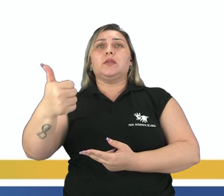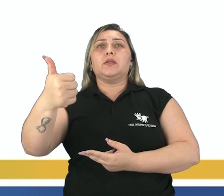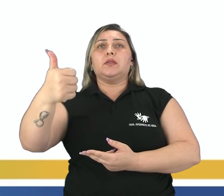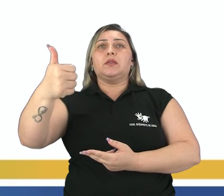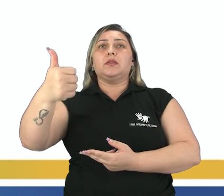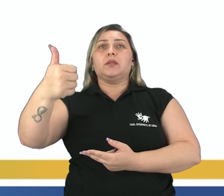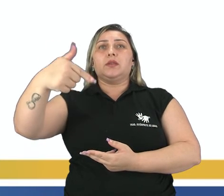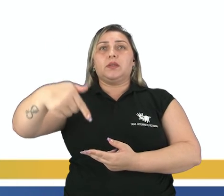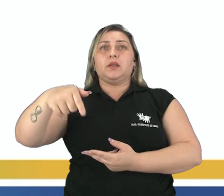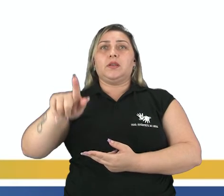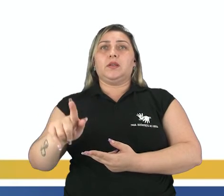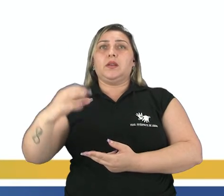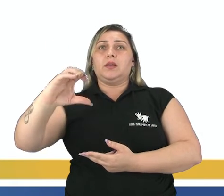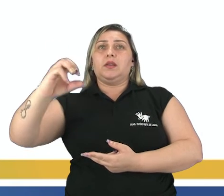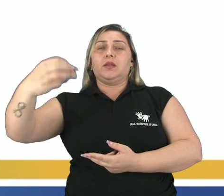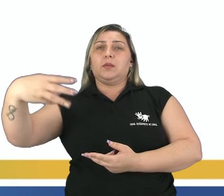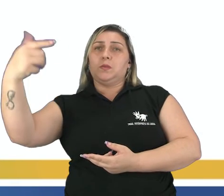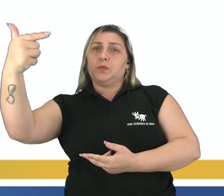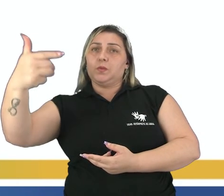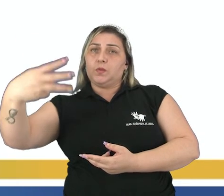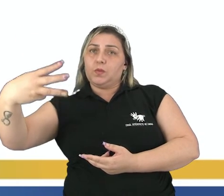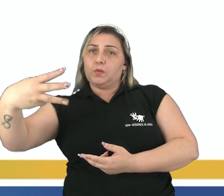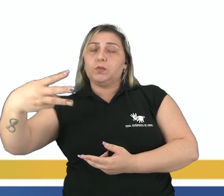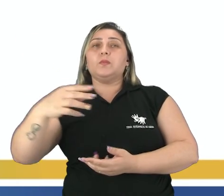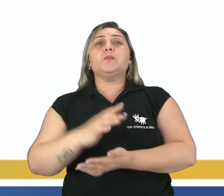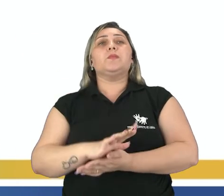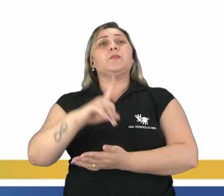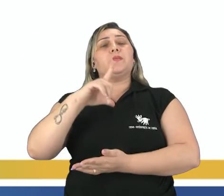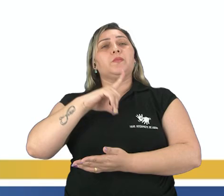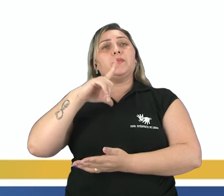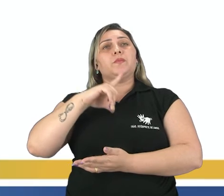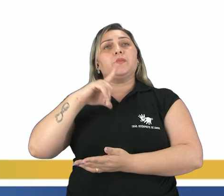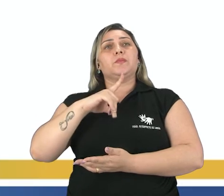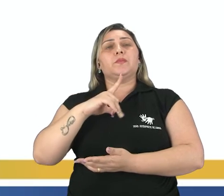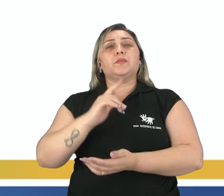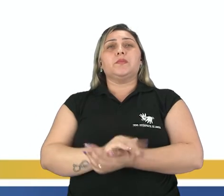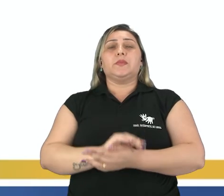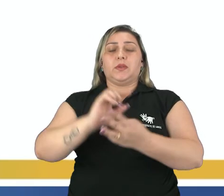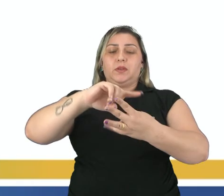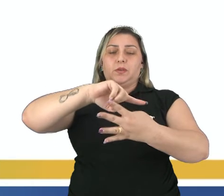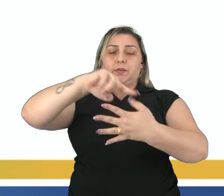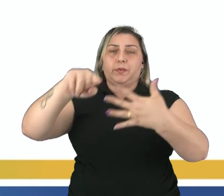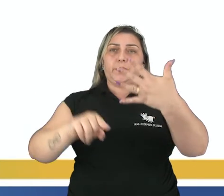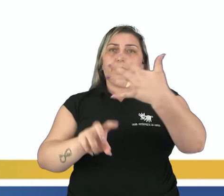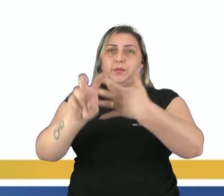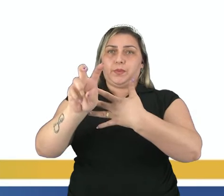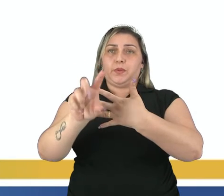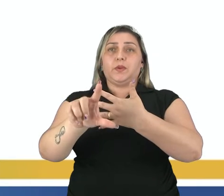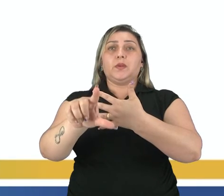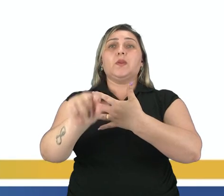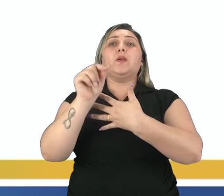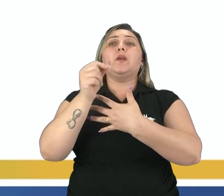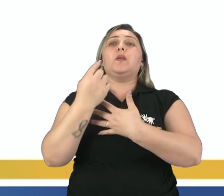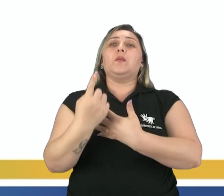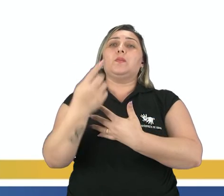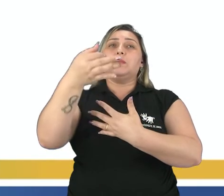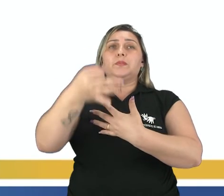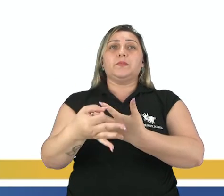gramas centímetros cúbicos. E aí nós temos aí 5 alternativas como resposta.